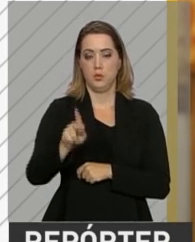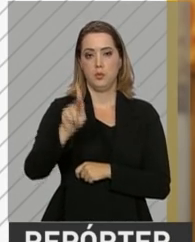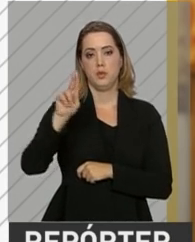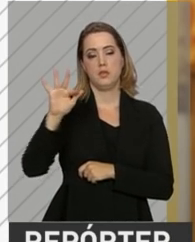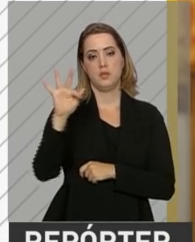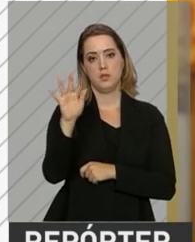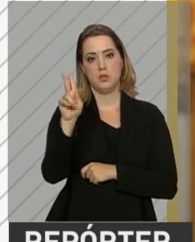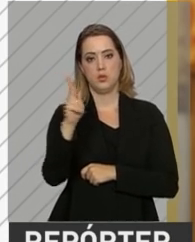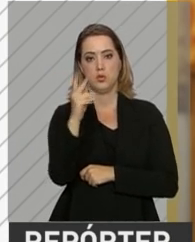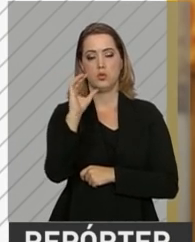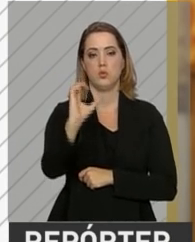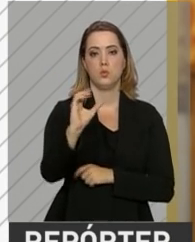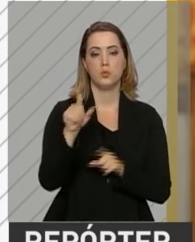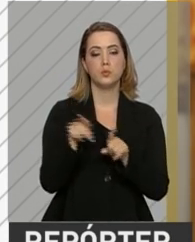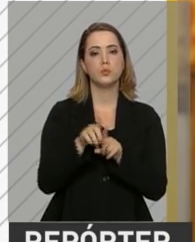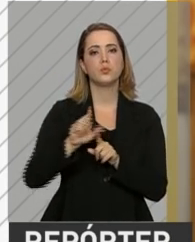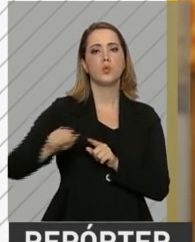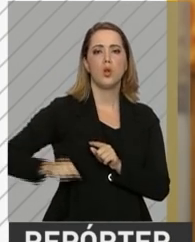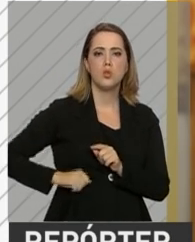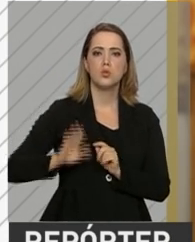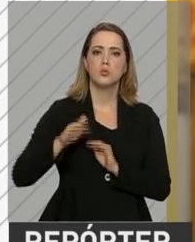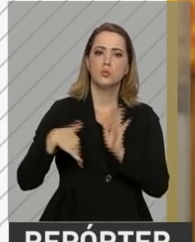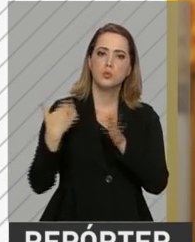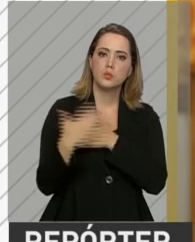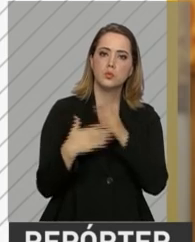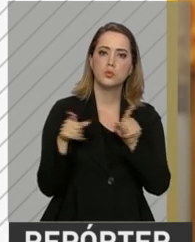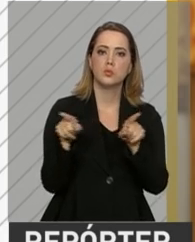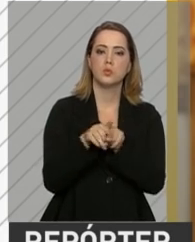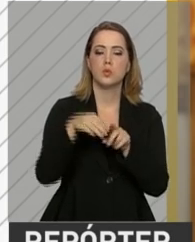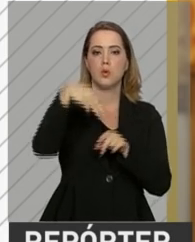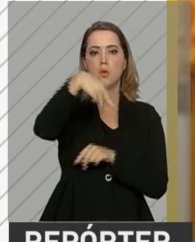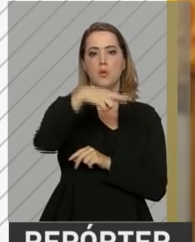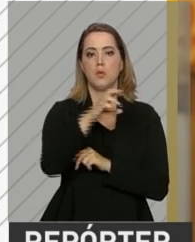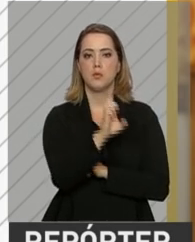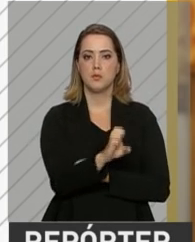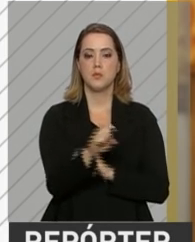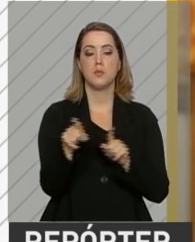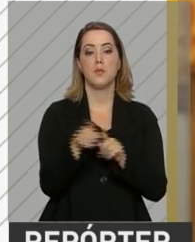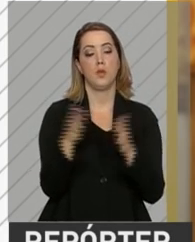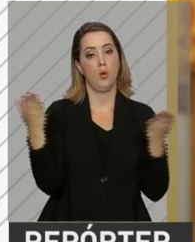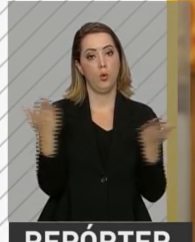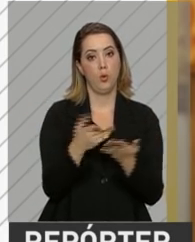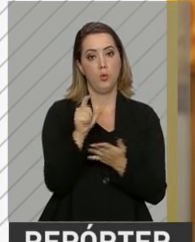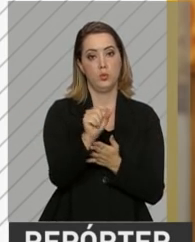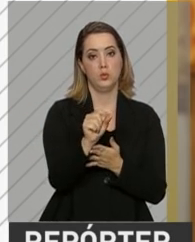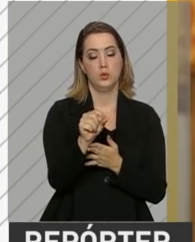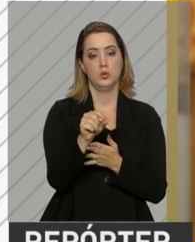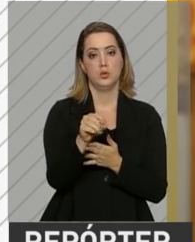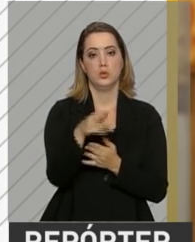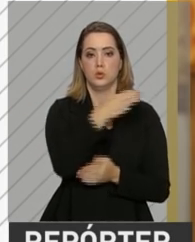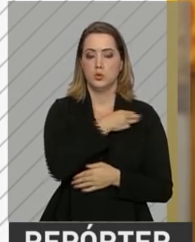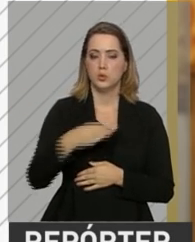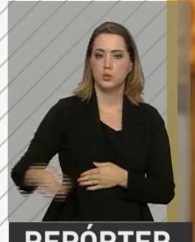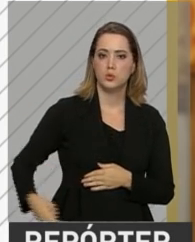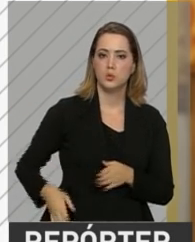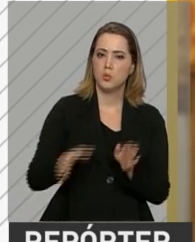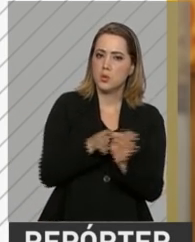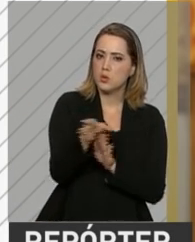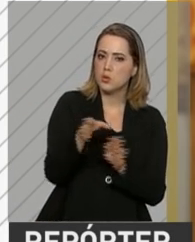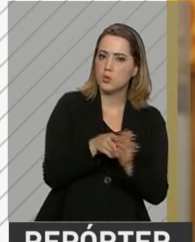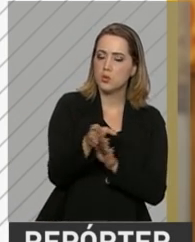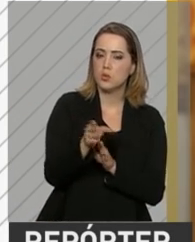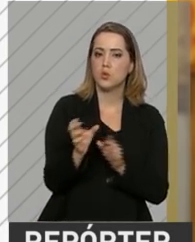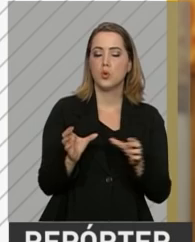carreira, Alexandre, foi diretor de assuntos econômicos do Ministério das Relações Exteriores e atual como ministro conselheiro da Delegação